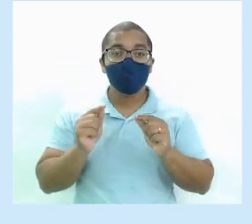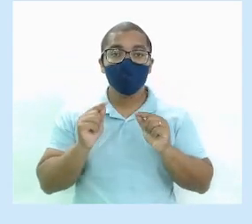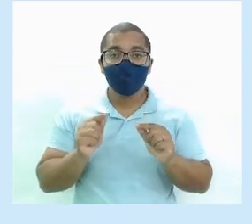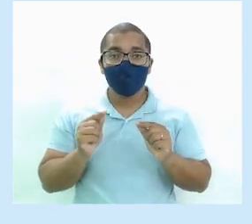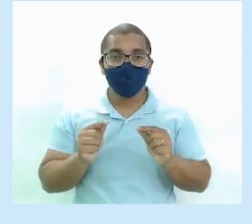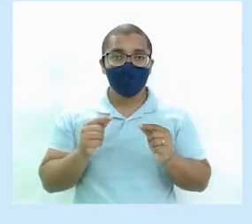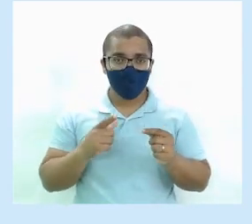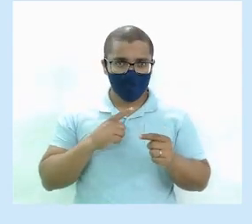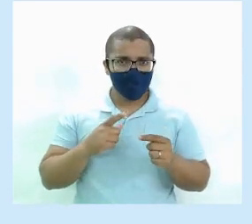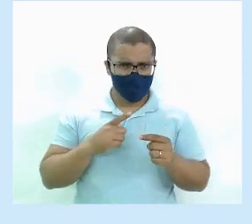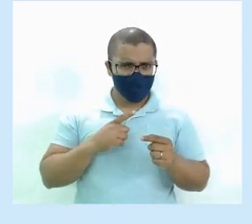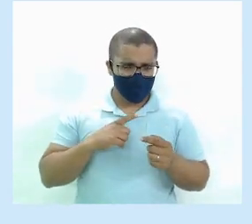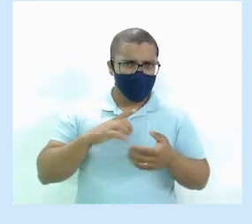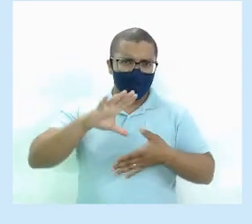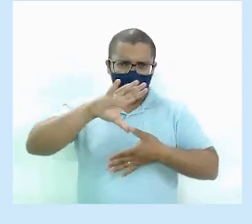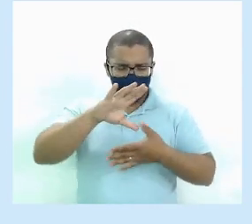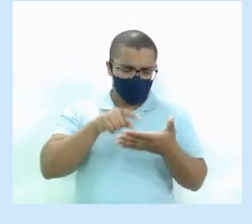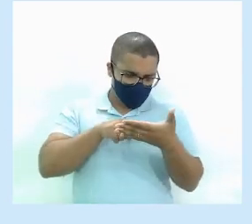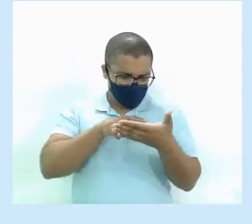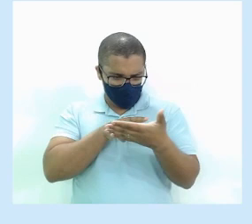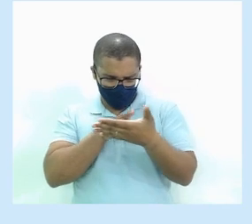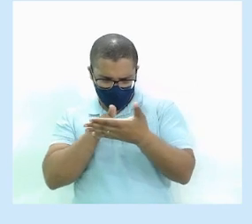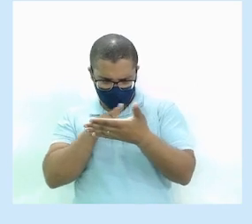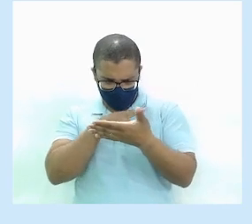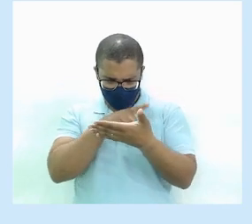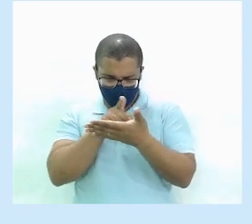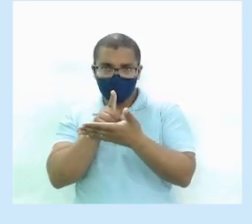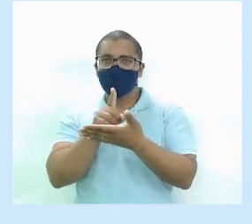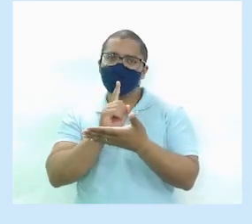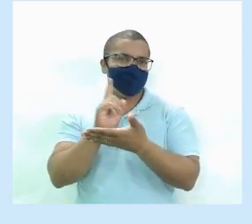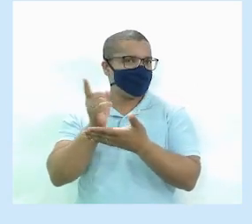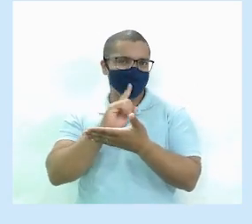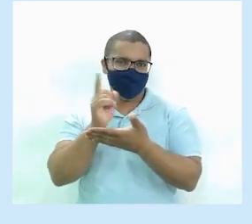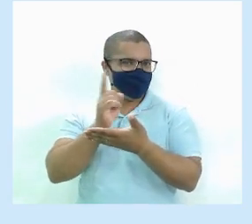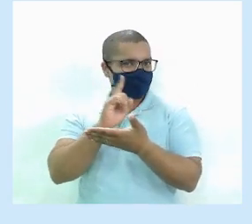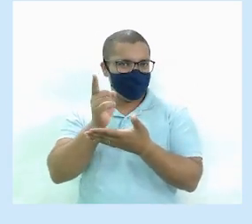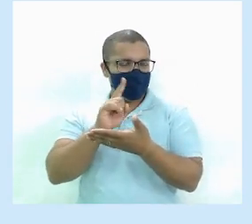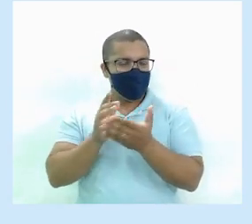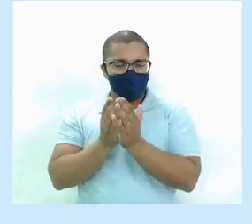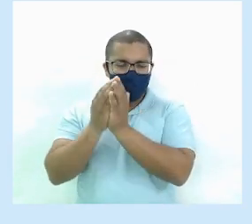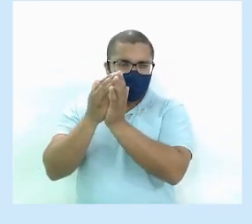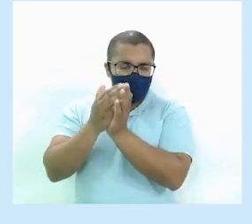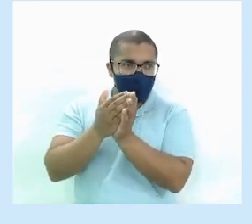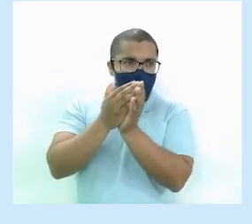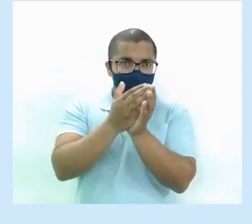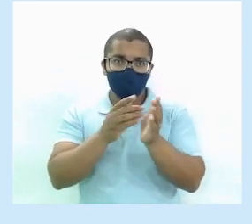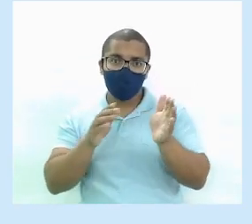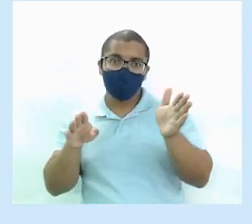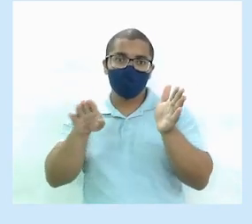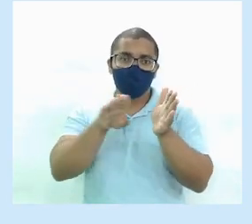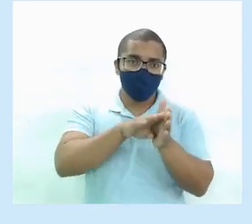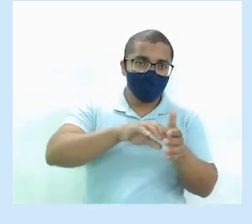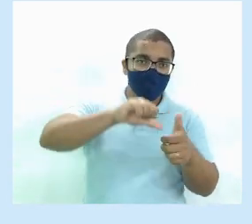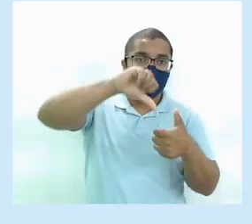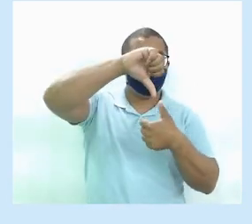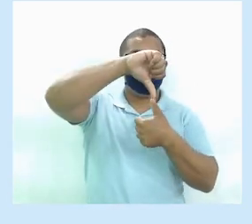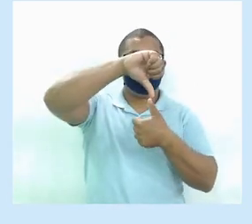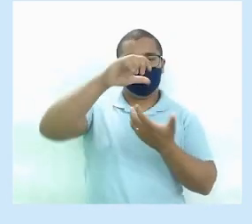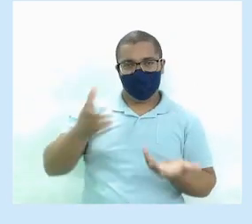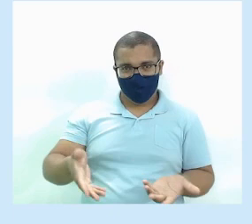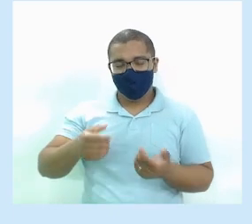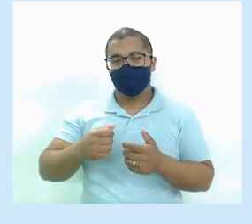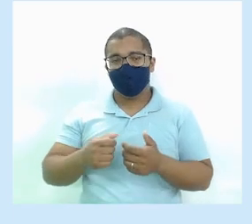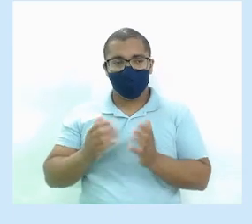não tinha GPS e ele acabou errando o caminho e foi bater na América Central. Olha que legal, né, Colombo? E